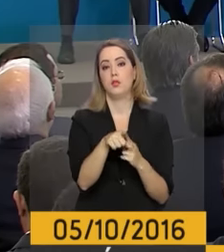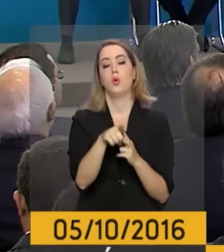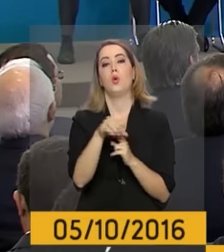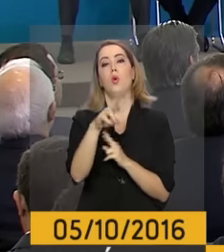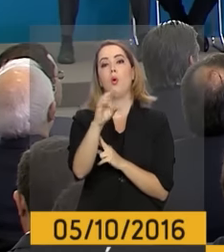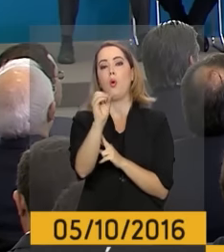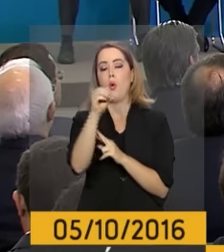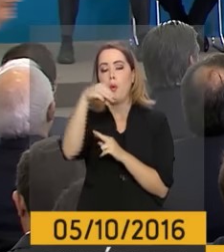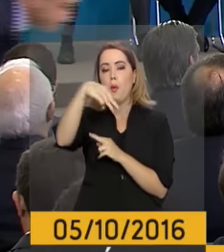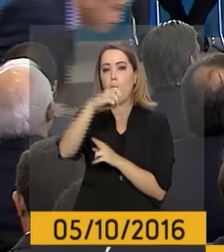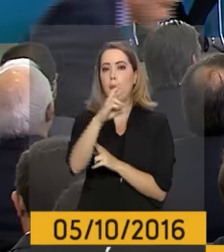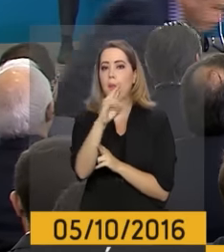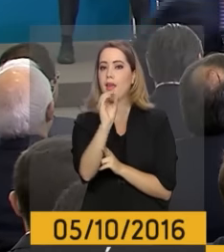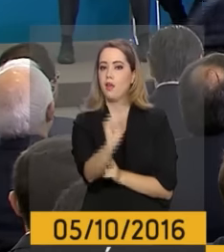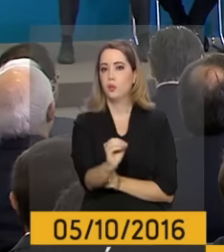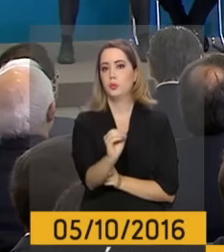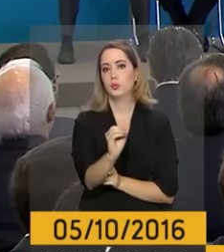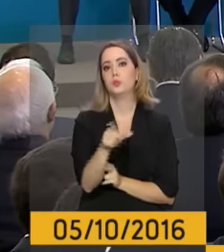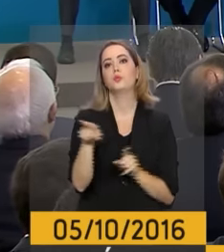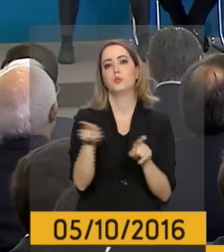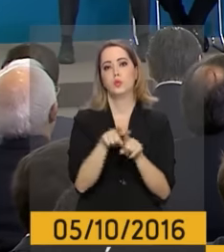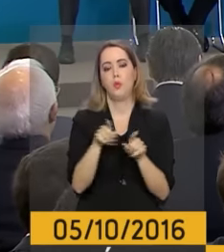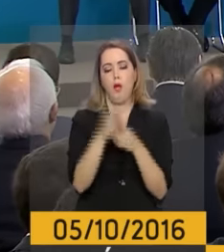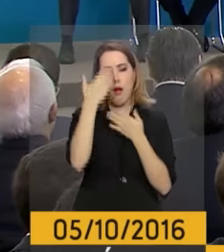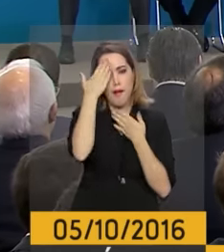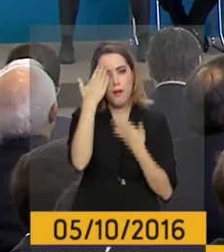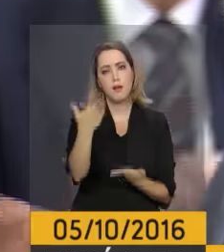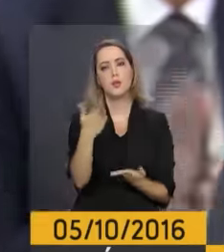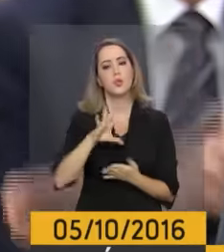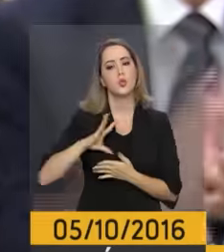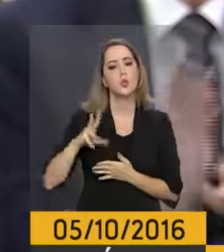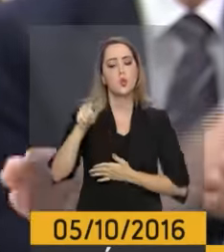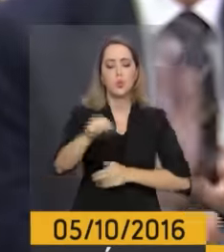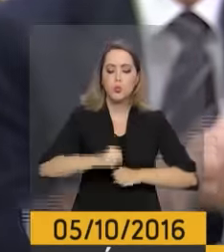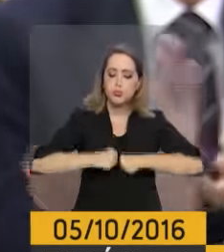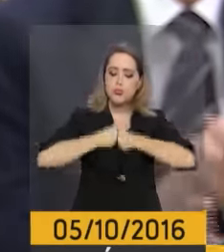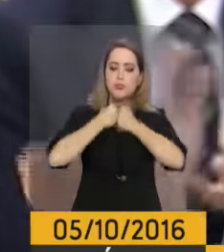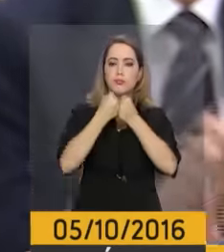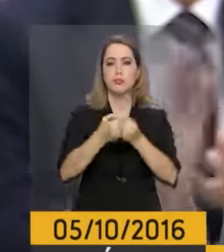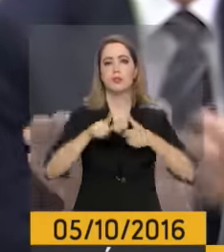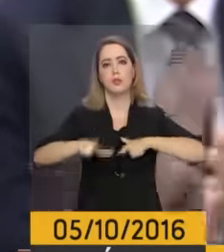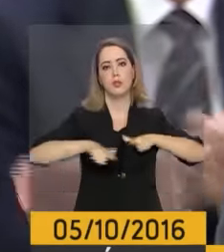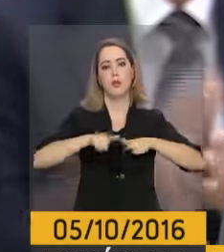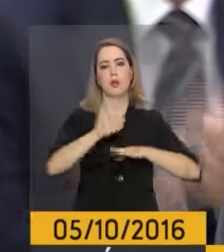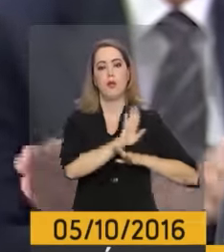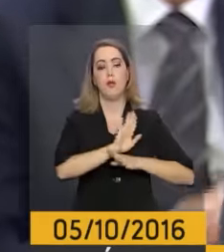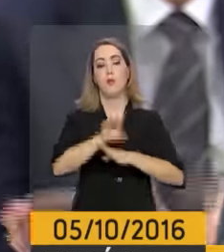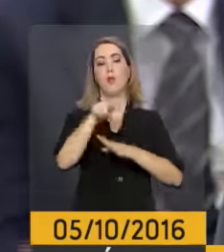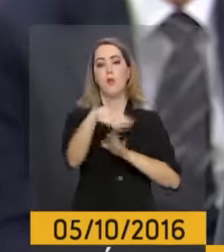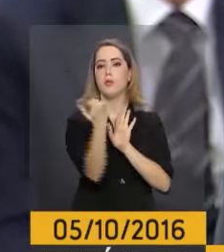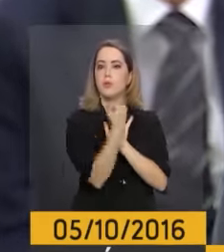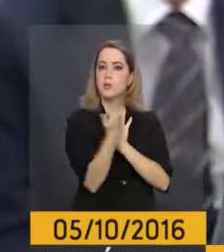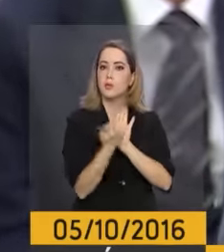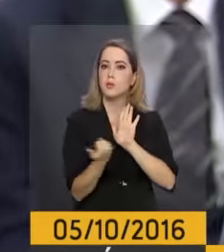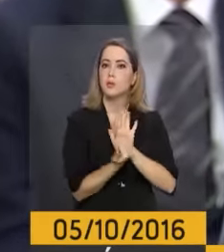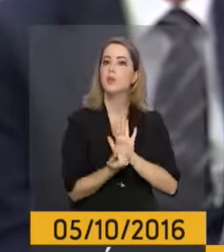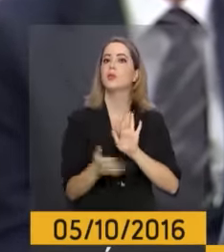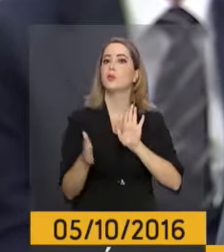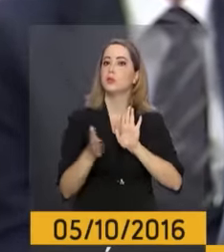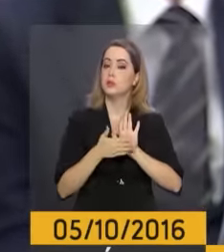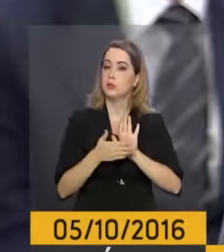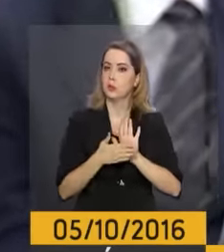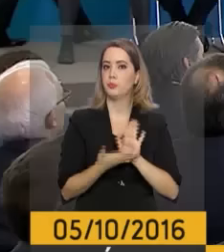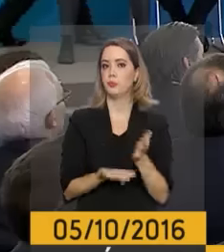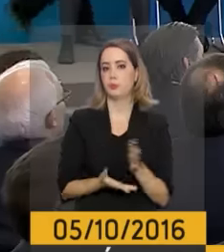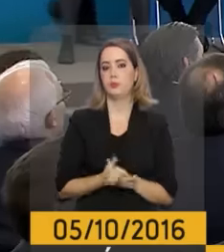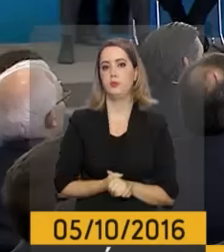Jucá. Eu faço aqui uma referência e agradeço todo o seu empenho, todo o seu apoio a essa proposta, esse